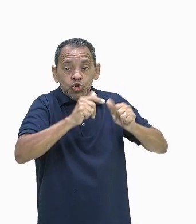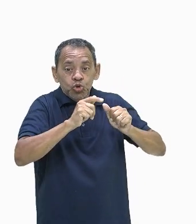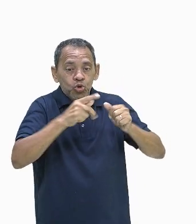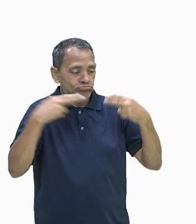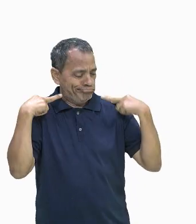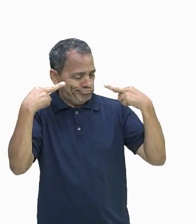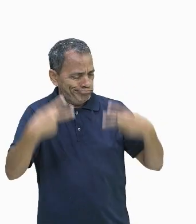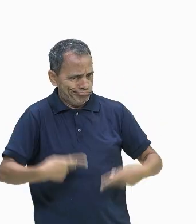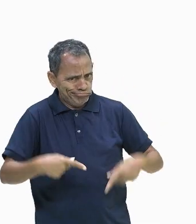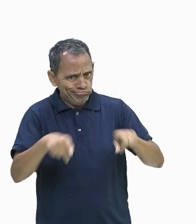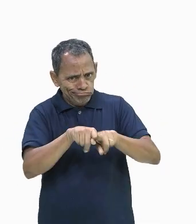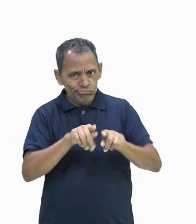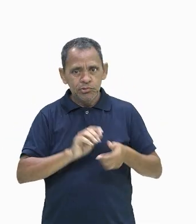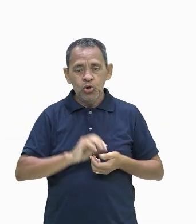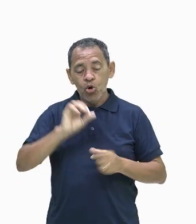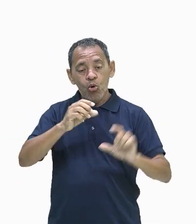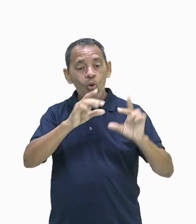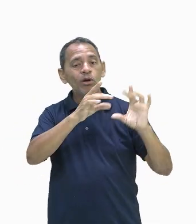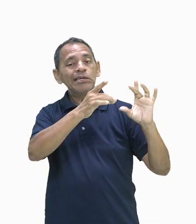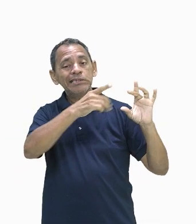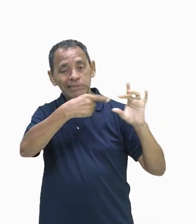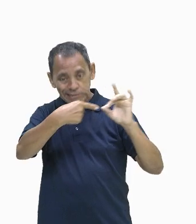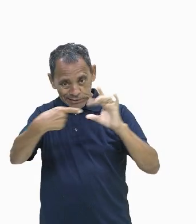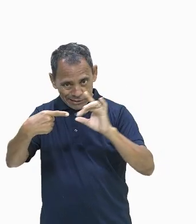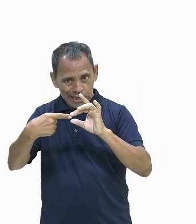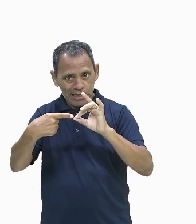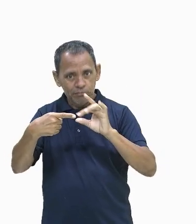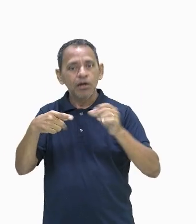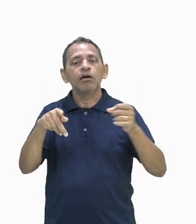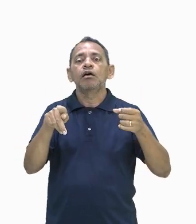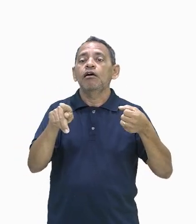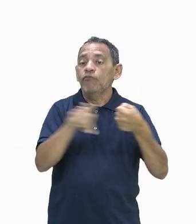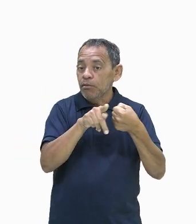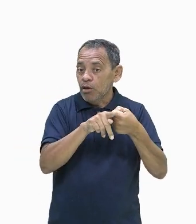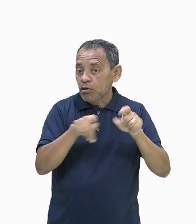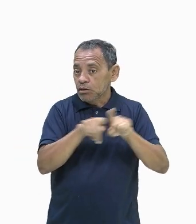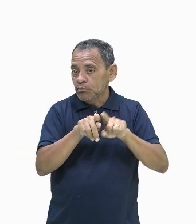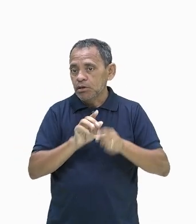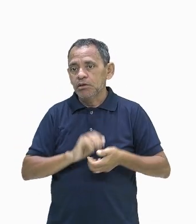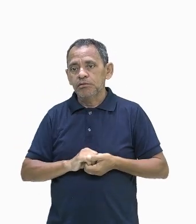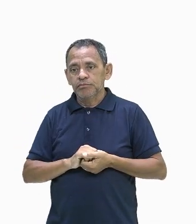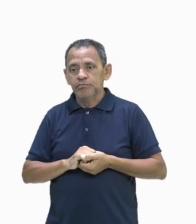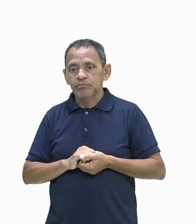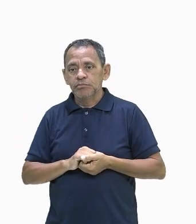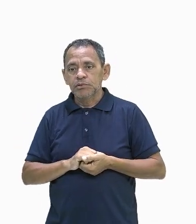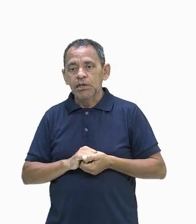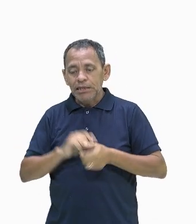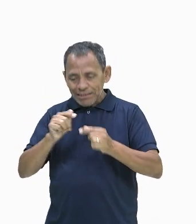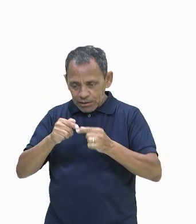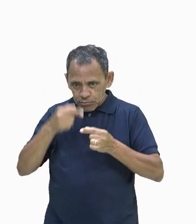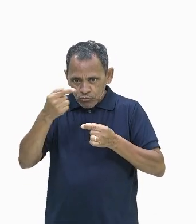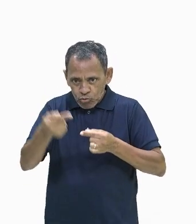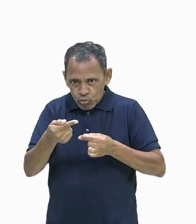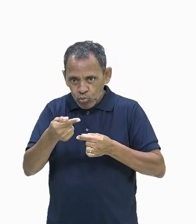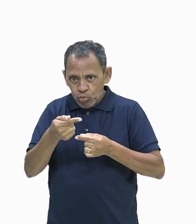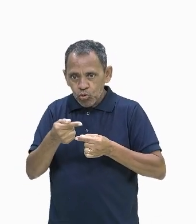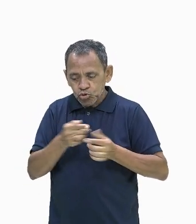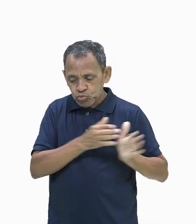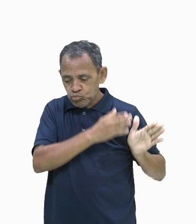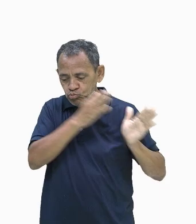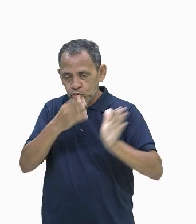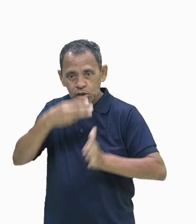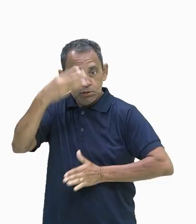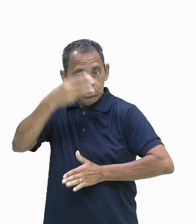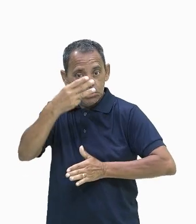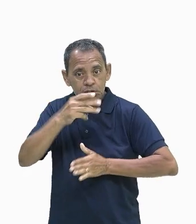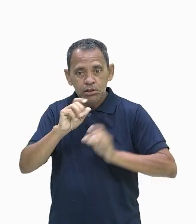ou sintagma verbal. E aí, depois que eu defino o meu sujeito, e o resto da oração, o que é? Bom,